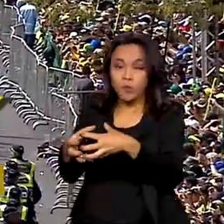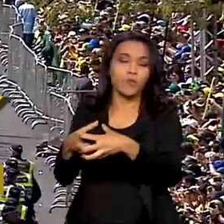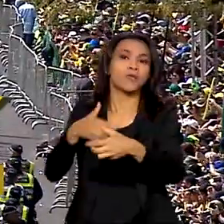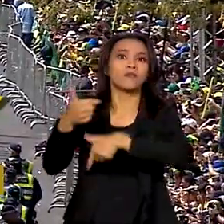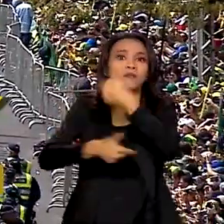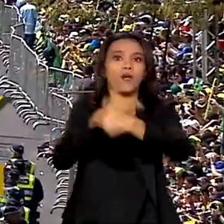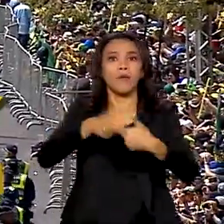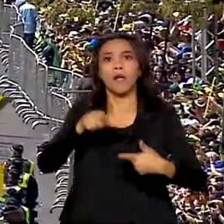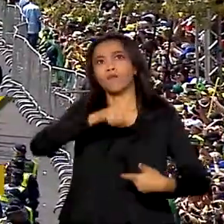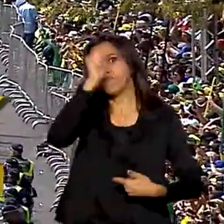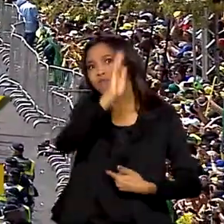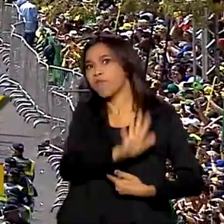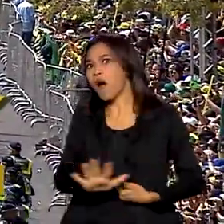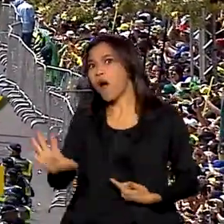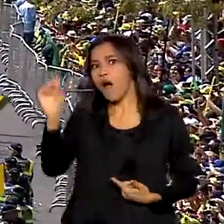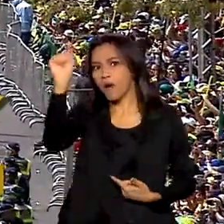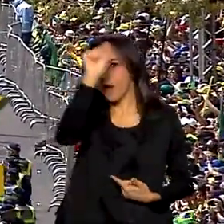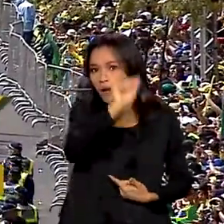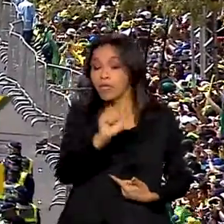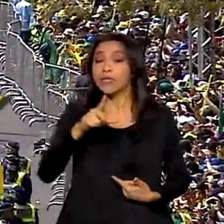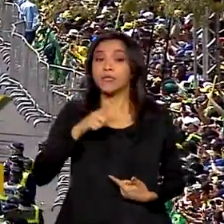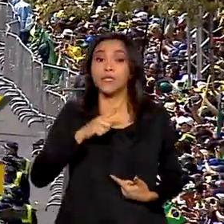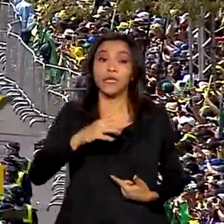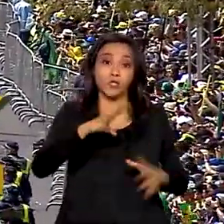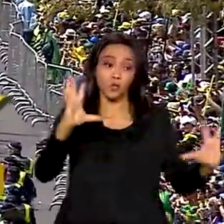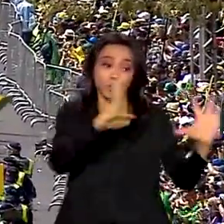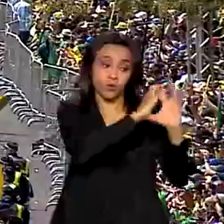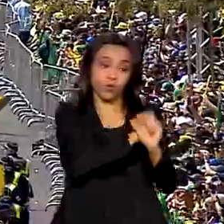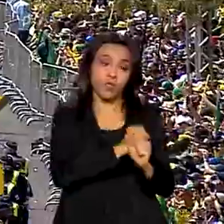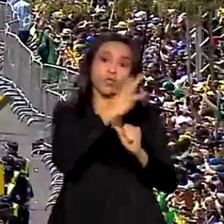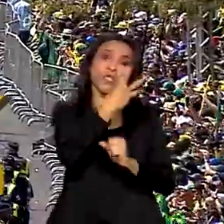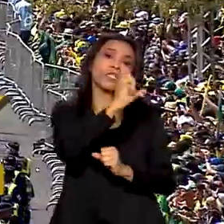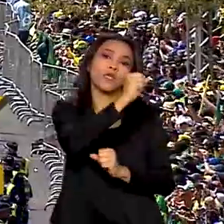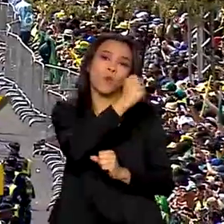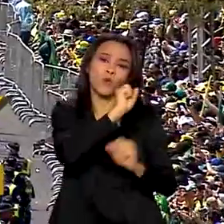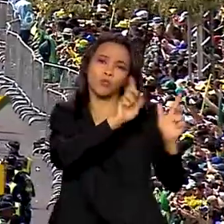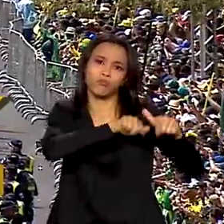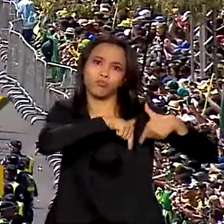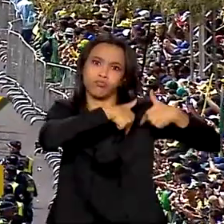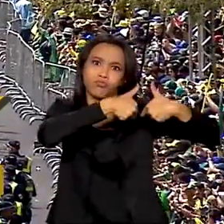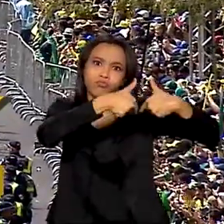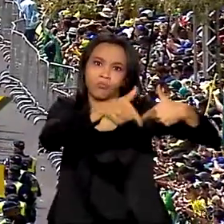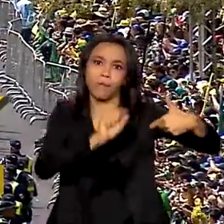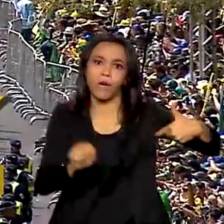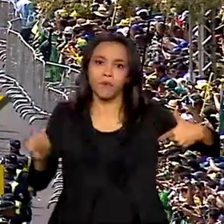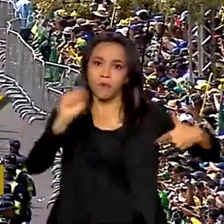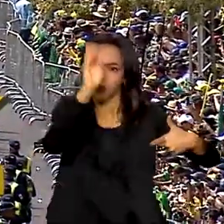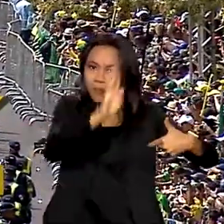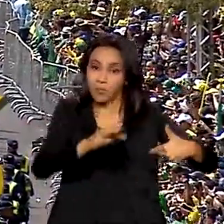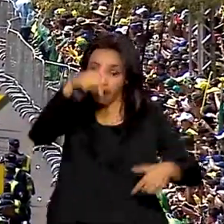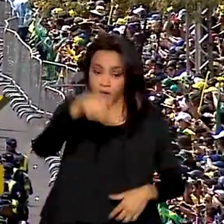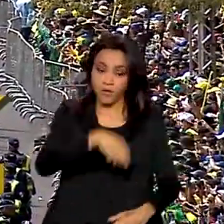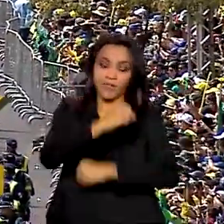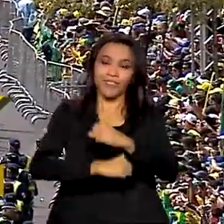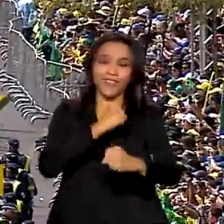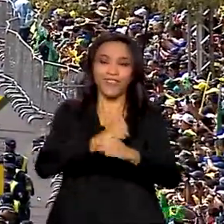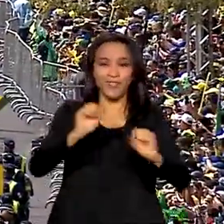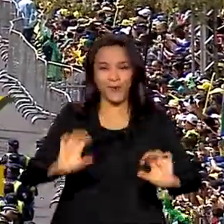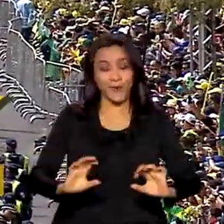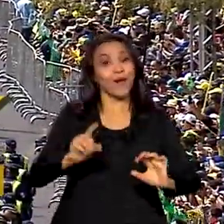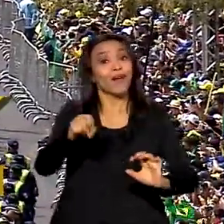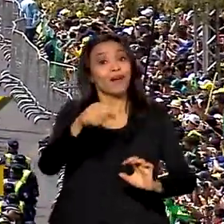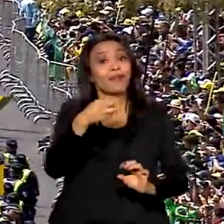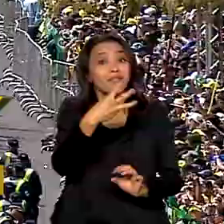Atualmente, a Força Nacional conta com 38 operações em andamento pelo Brasil. Este ano, a Força Nacional completa 18 anos de